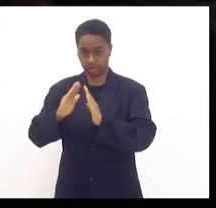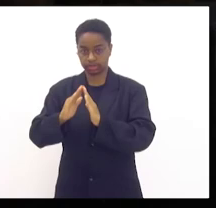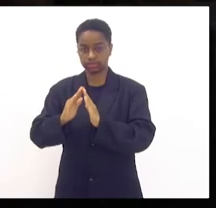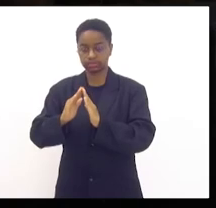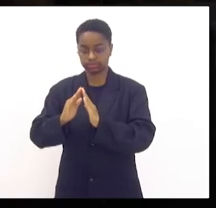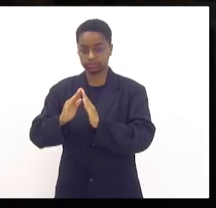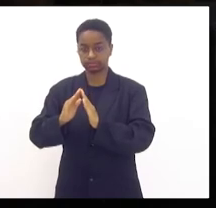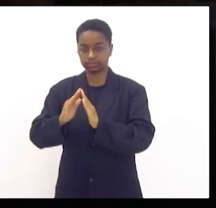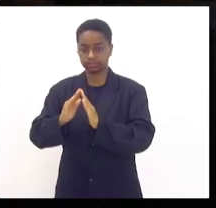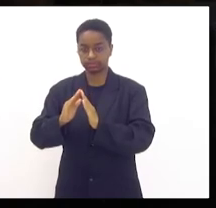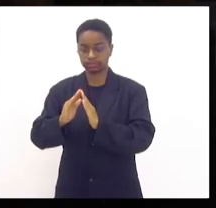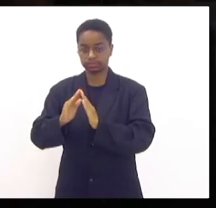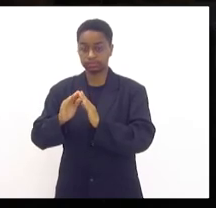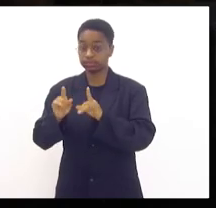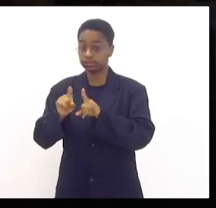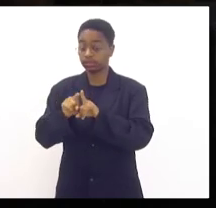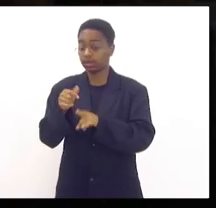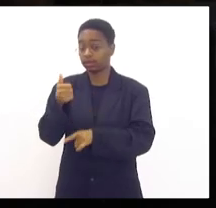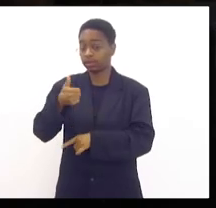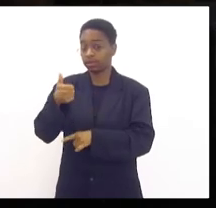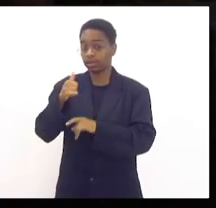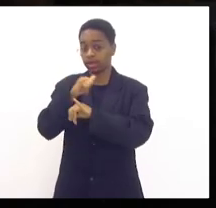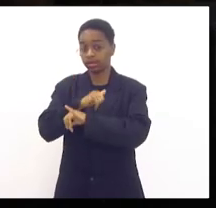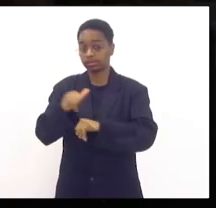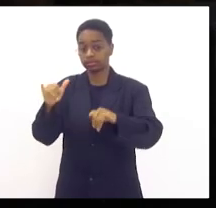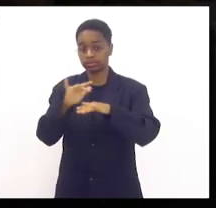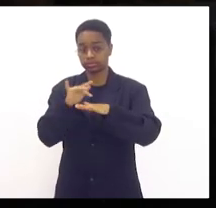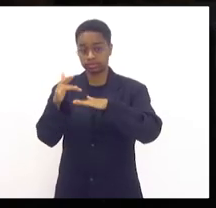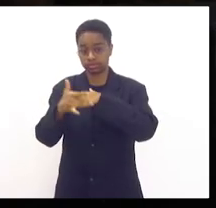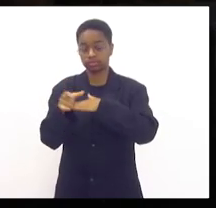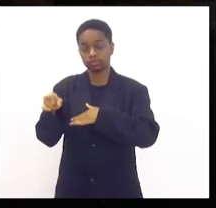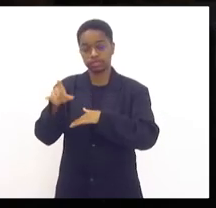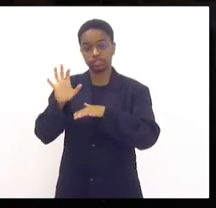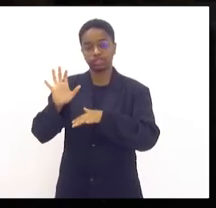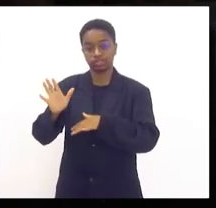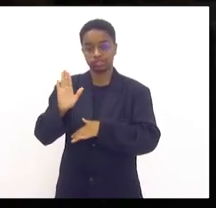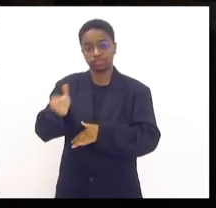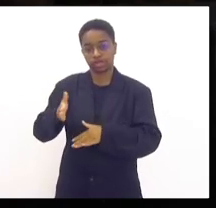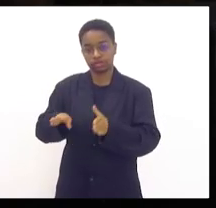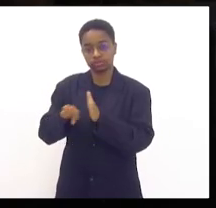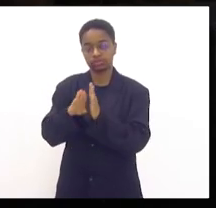e foi o primeiro a noticiar na rede que a senhora já estava em casa.